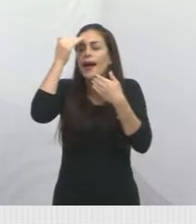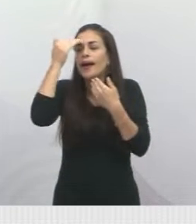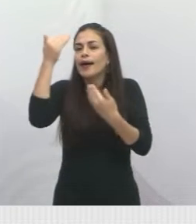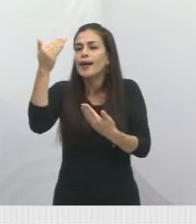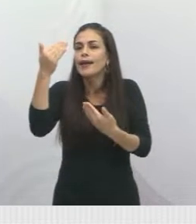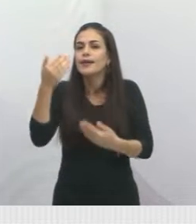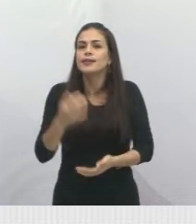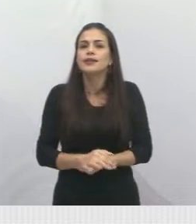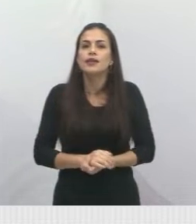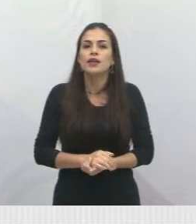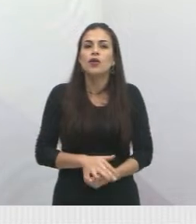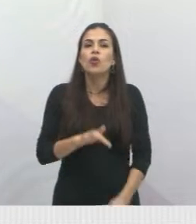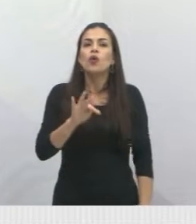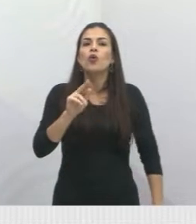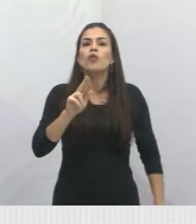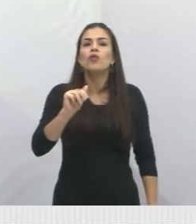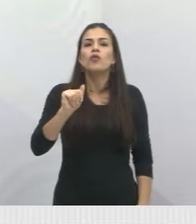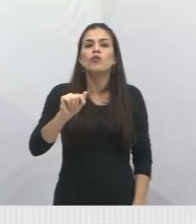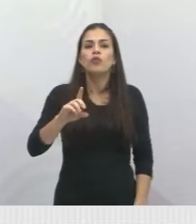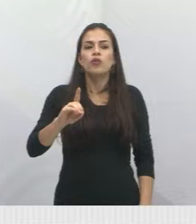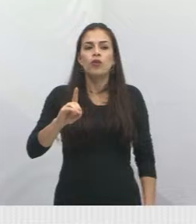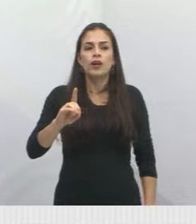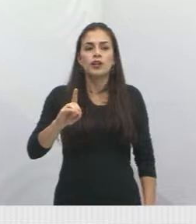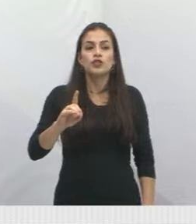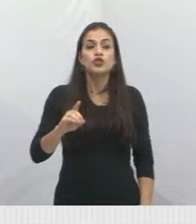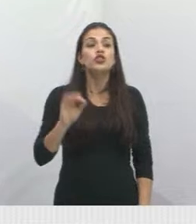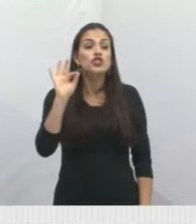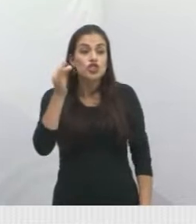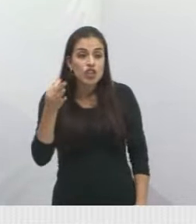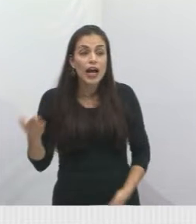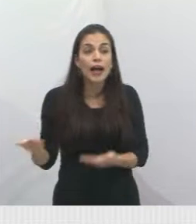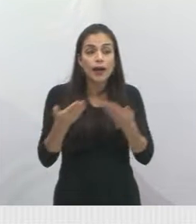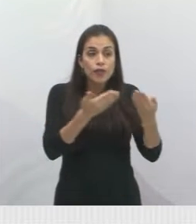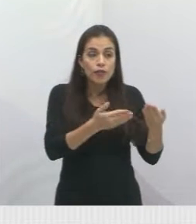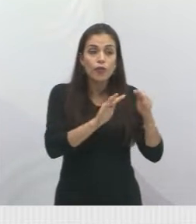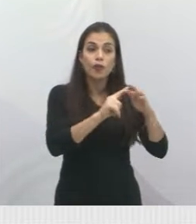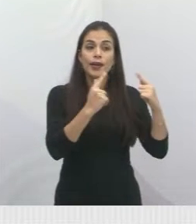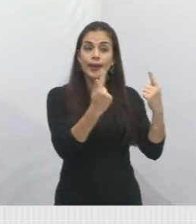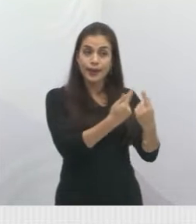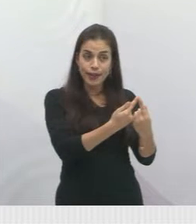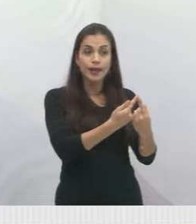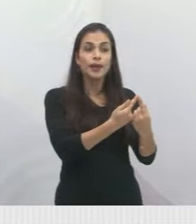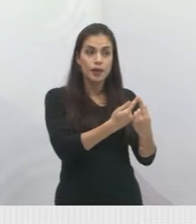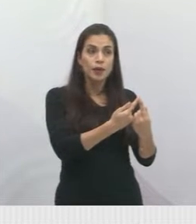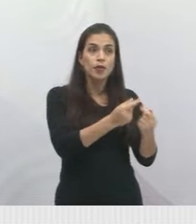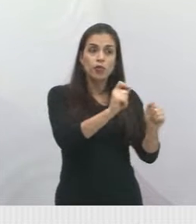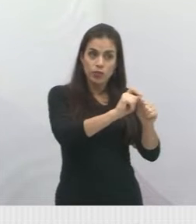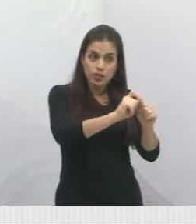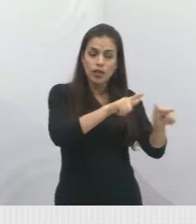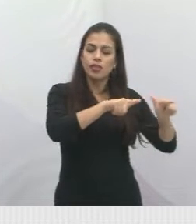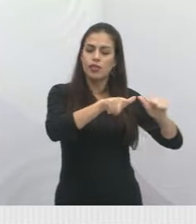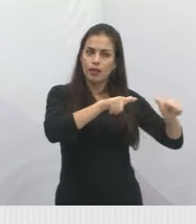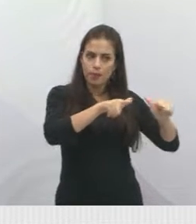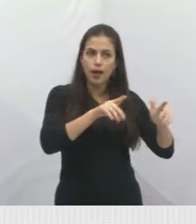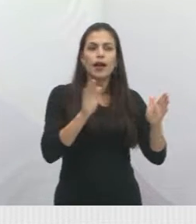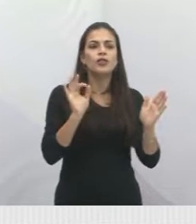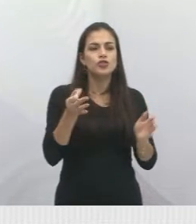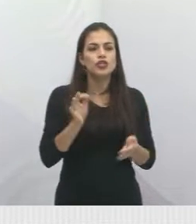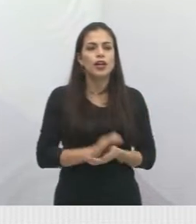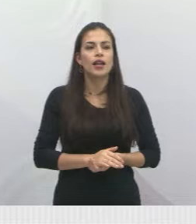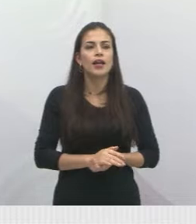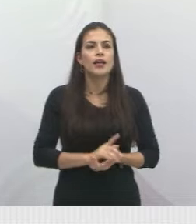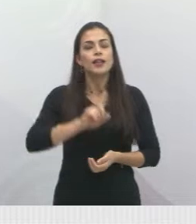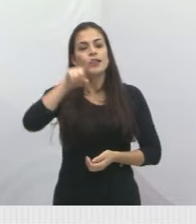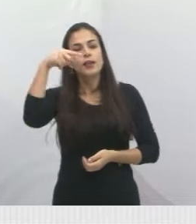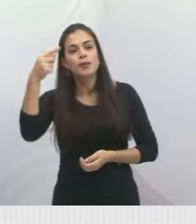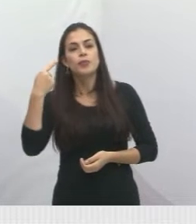agradecer ao Fuad por já ter enviado a equipe lá e que eles já estão na finalização, em breve indo já para o Jardim Santa